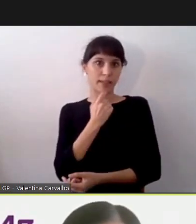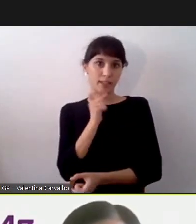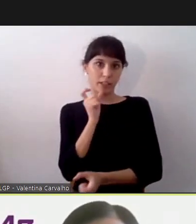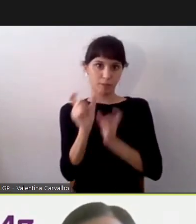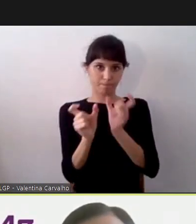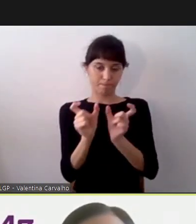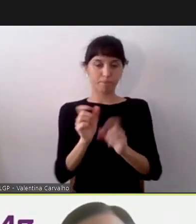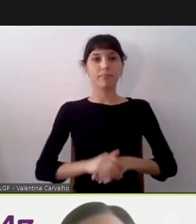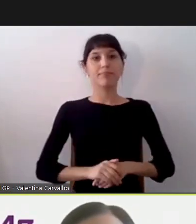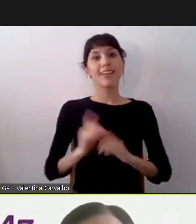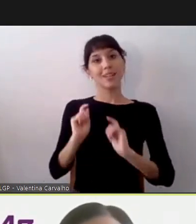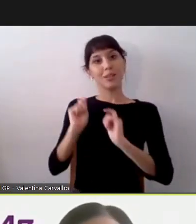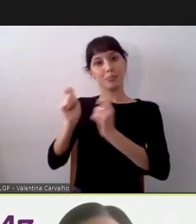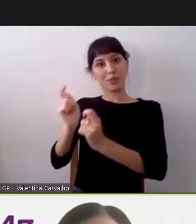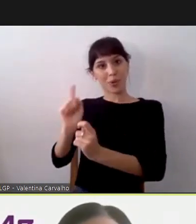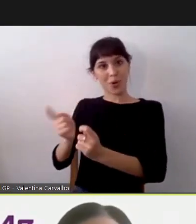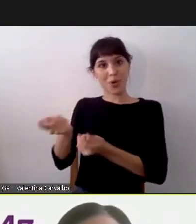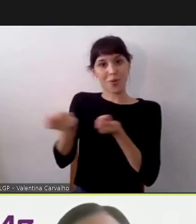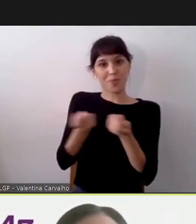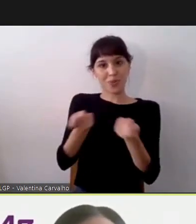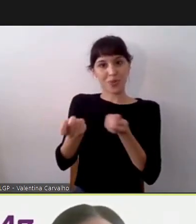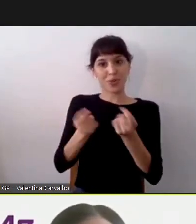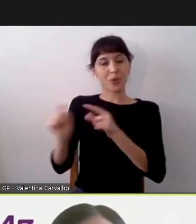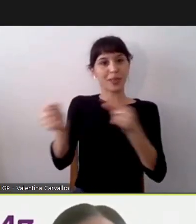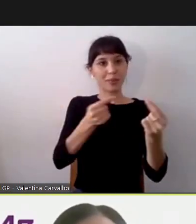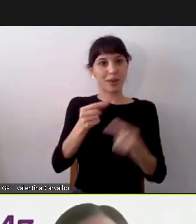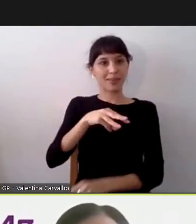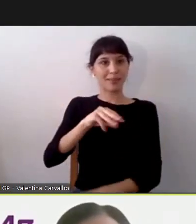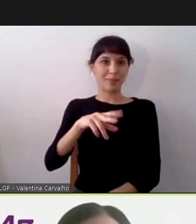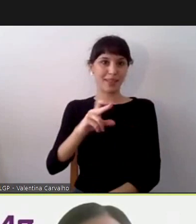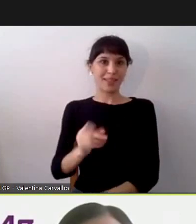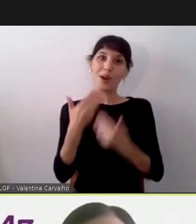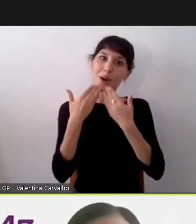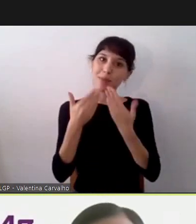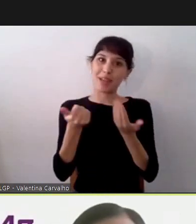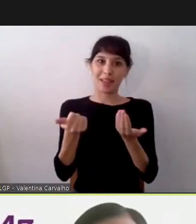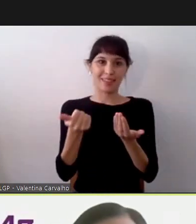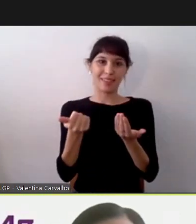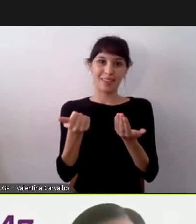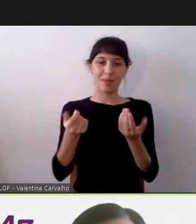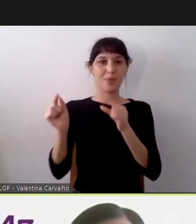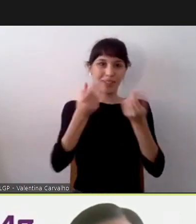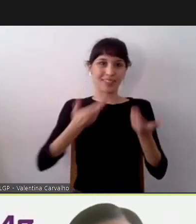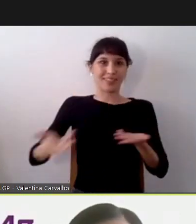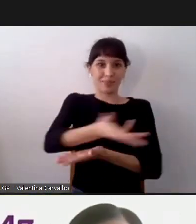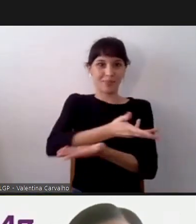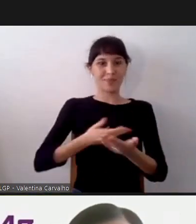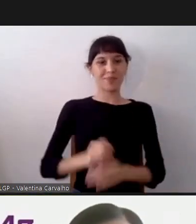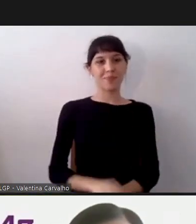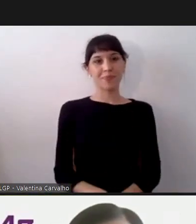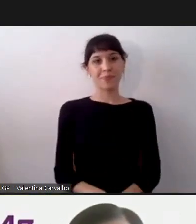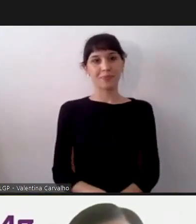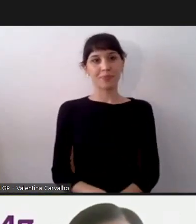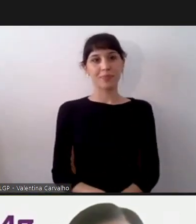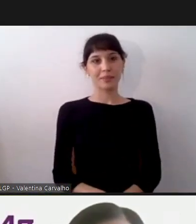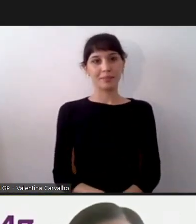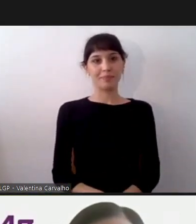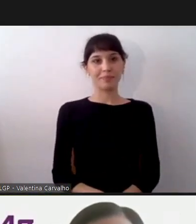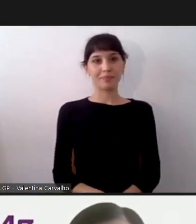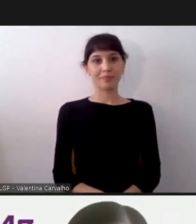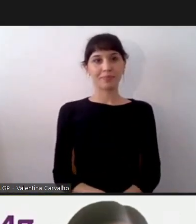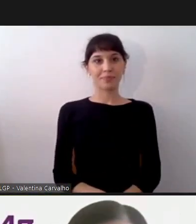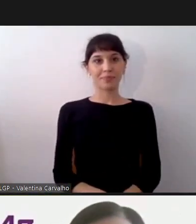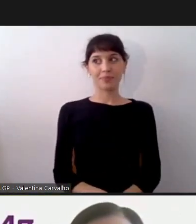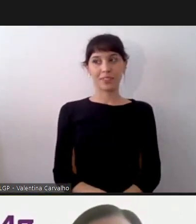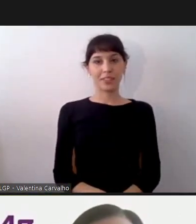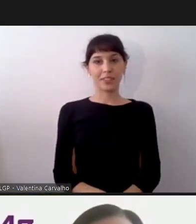palavra à moderadora do debate, Maria Potes Barbas. Muito obrigada e boa sessão. Muito obrigada, Manuela Oliveira, e a